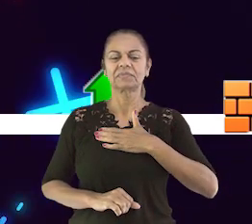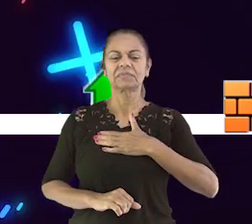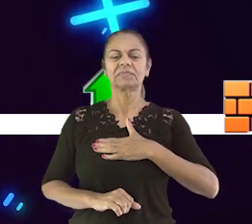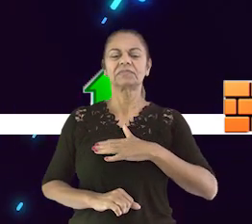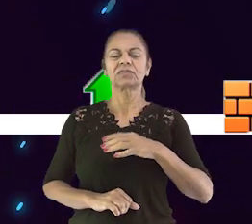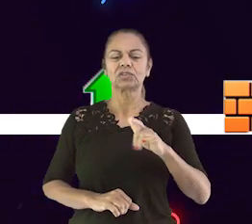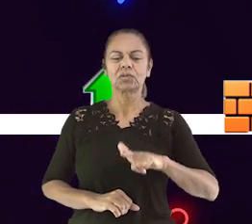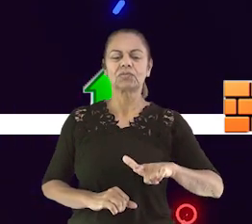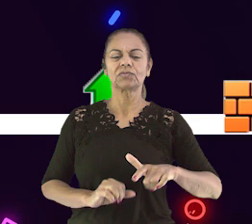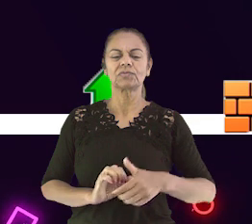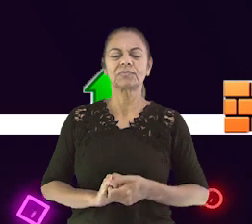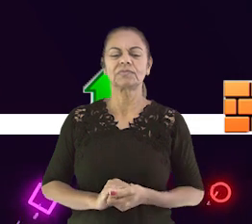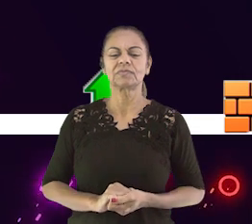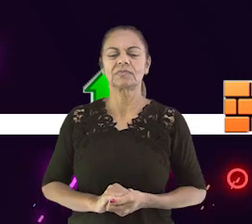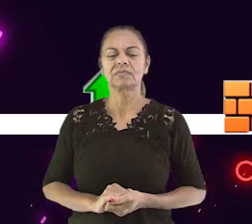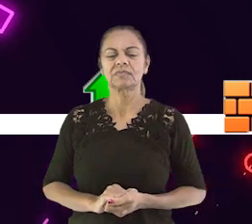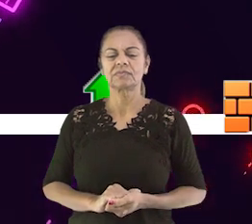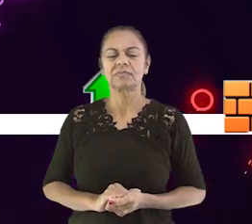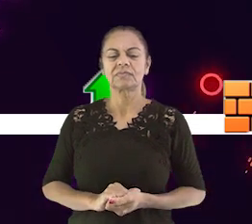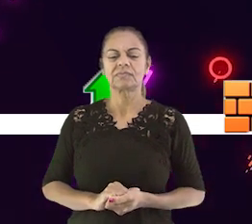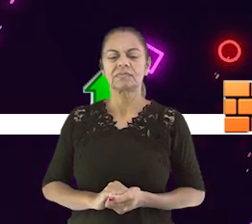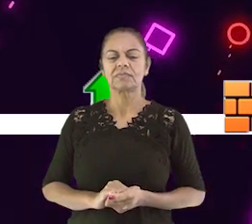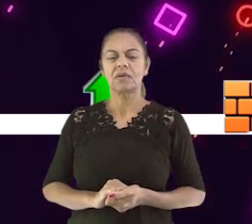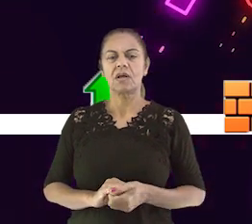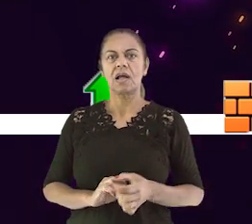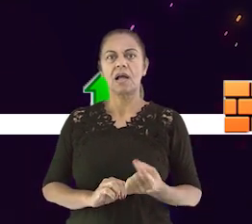Descansar um pouquinho. Vamos lá.